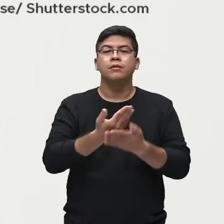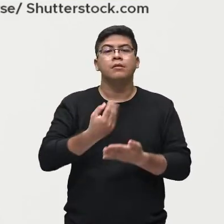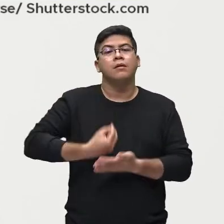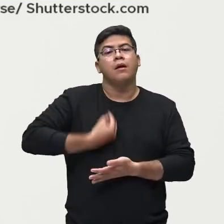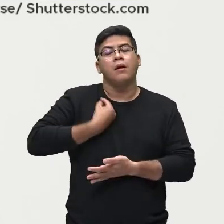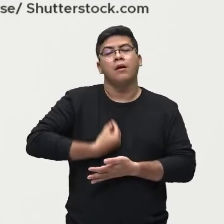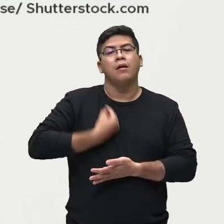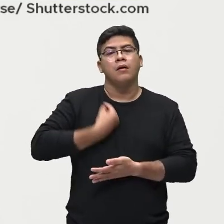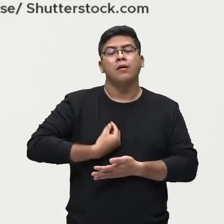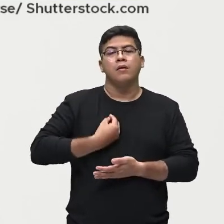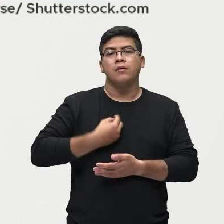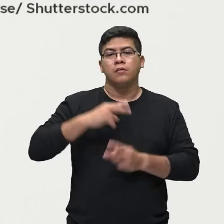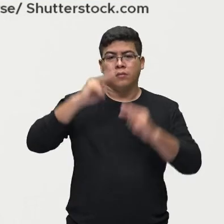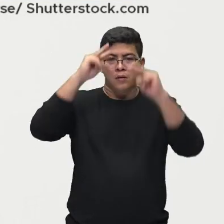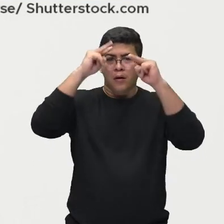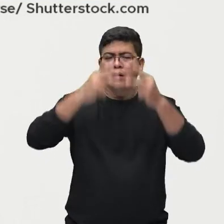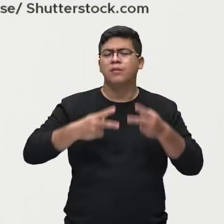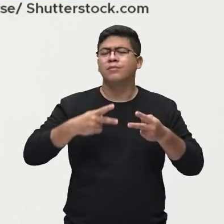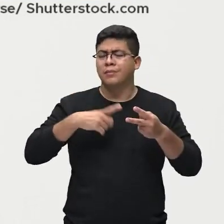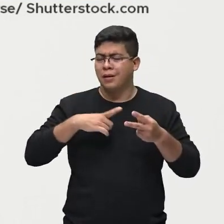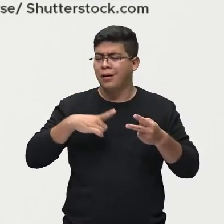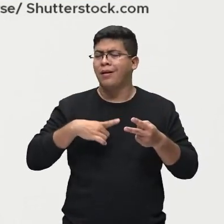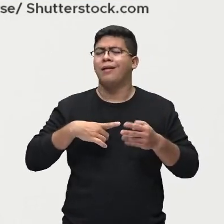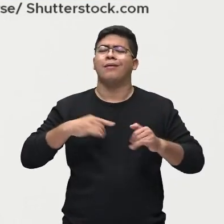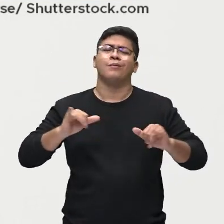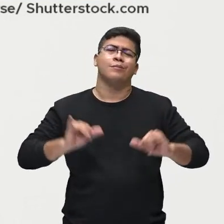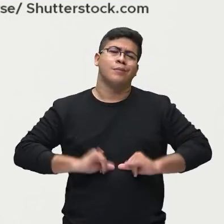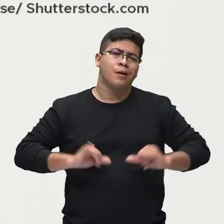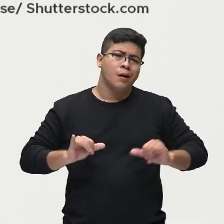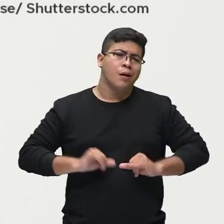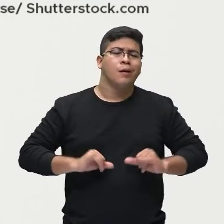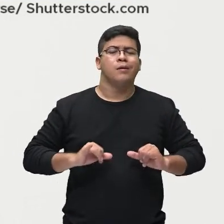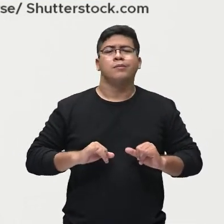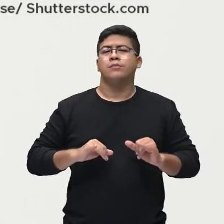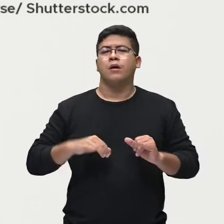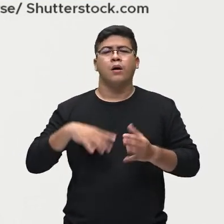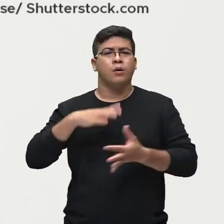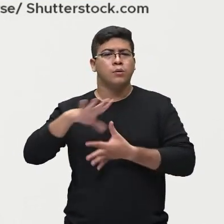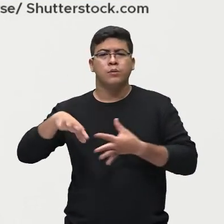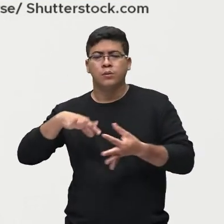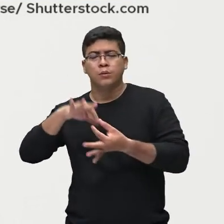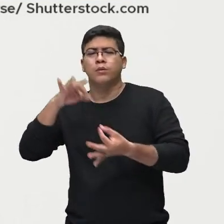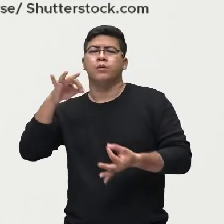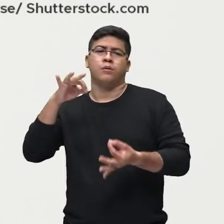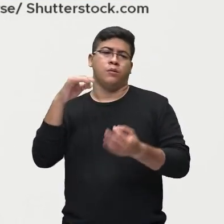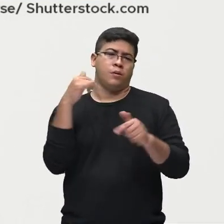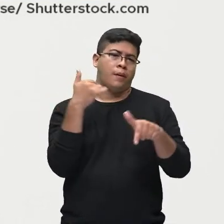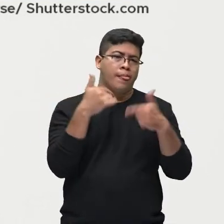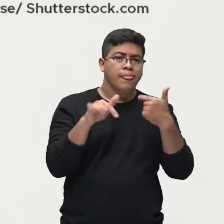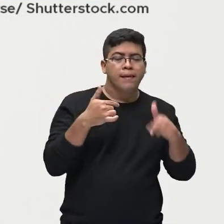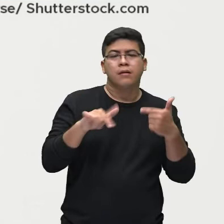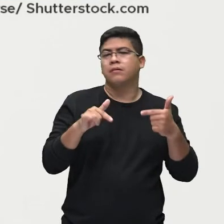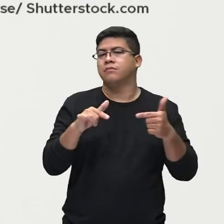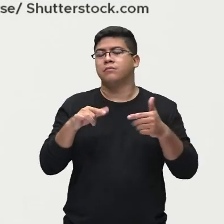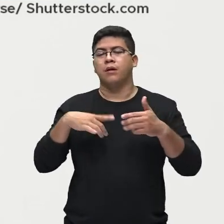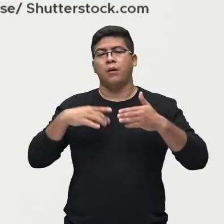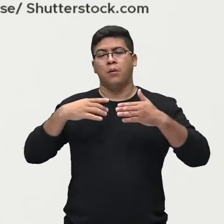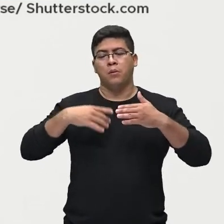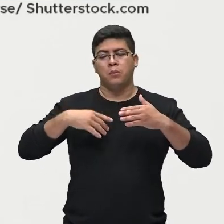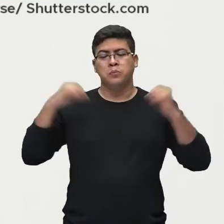cheia de sofrimento. E que a meditação, o trabalho espiritual e físico e o bom comportamento